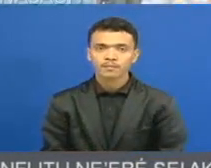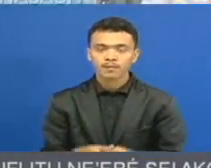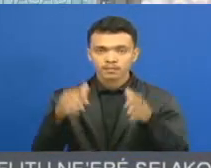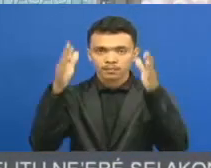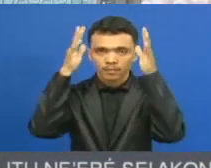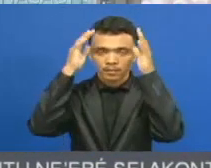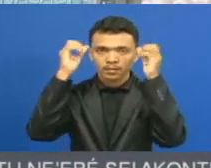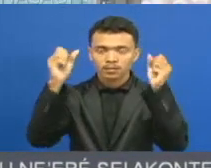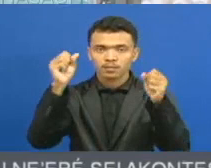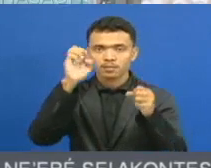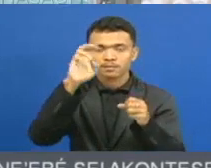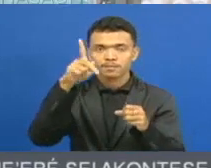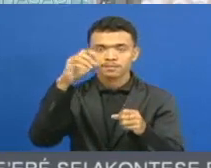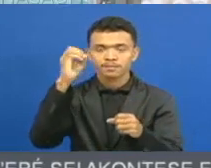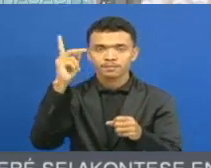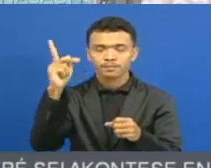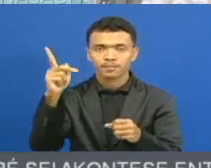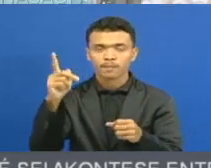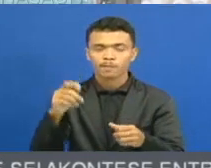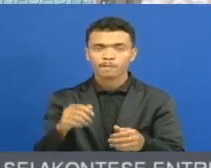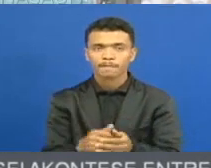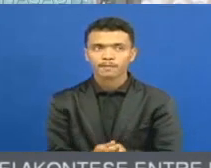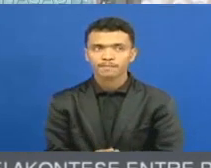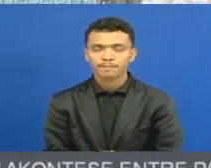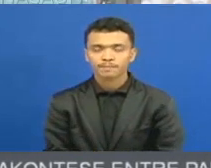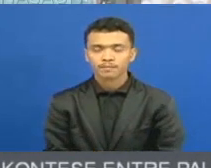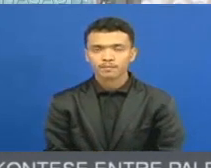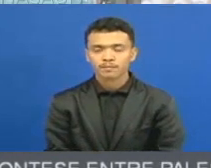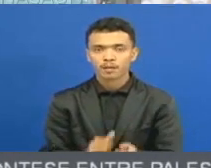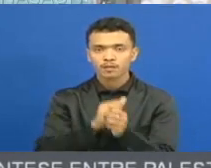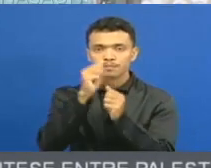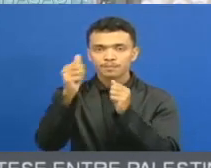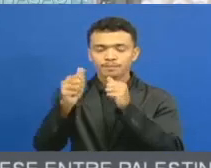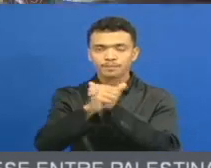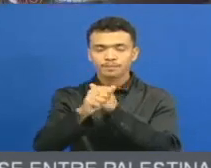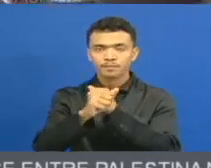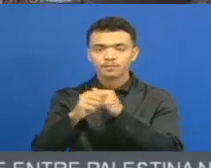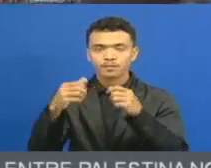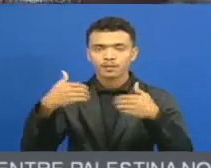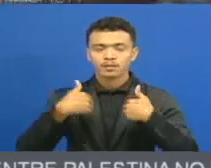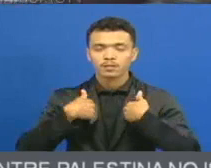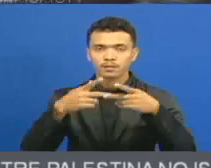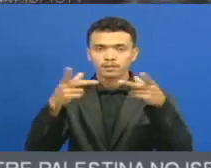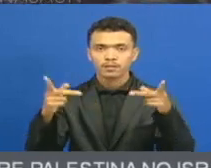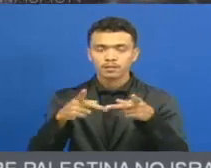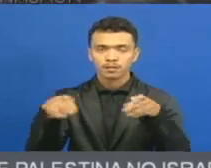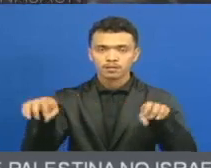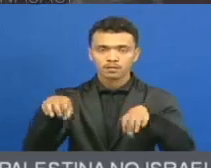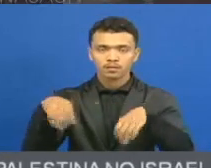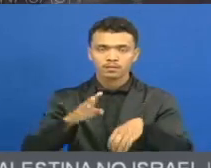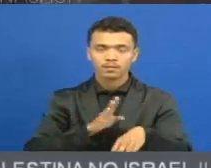Presidente Confederação Nacional Cooperativa Timor-Leste, Elisário Freire, hatu assunto ne Bartateli, Iha Niaknar Fatim Bairro